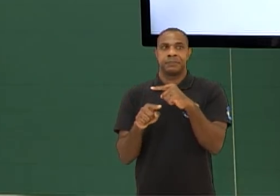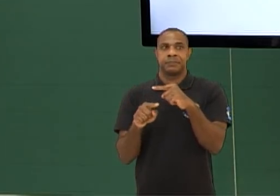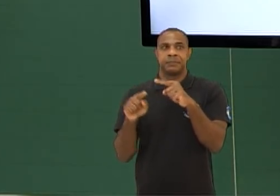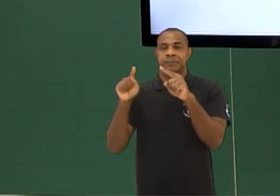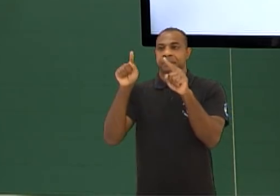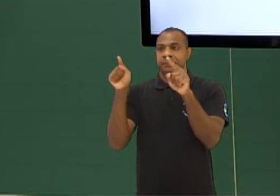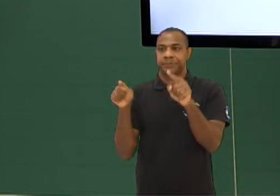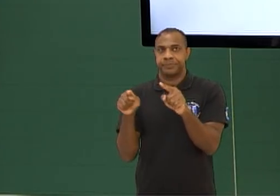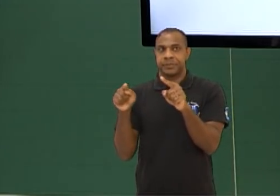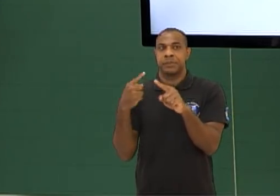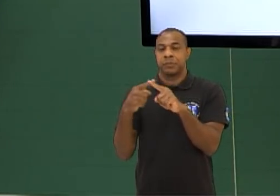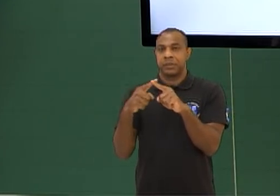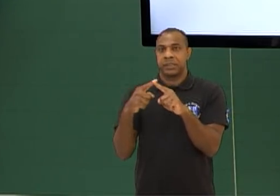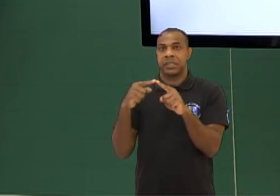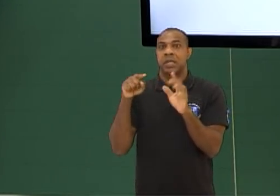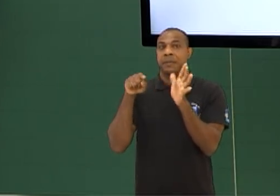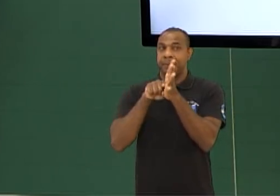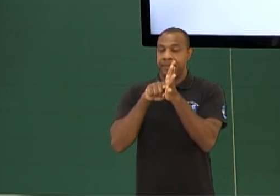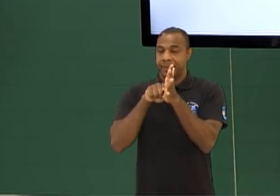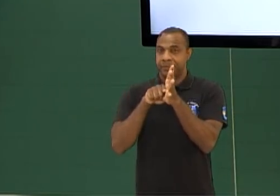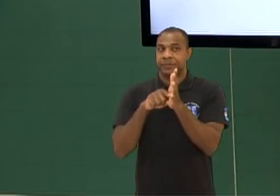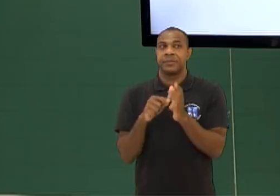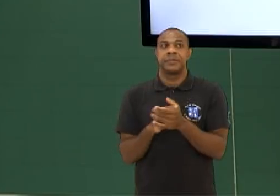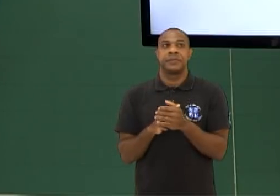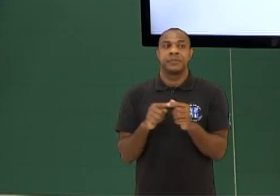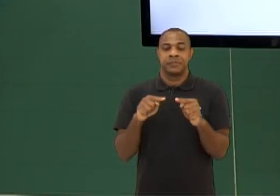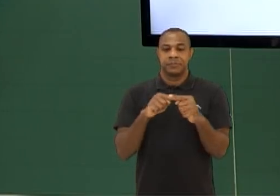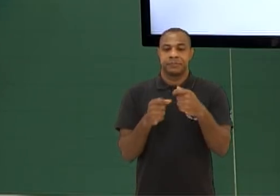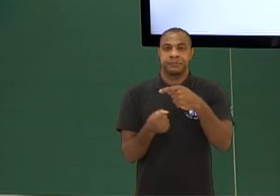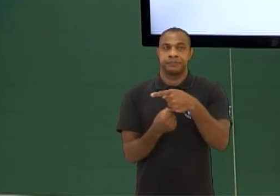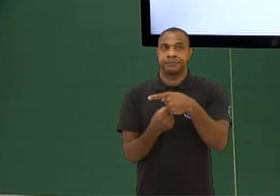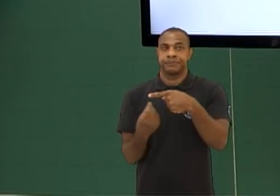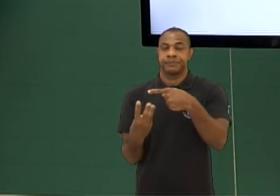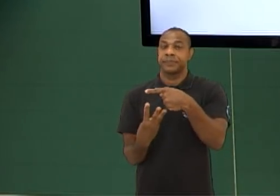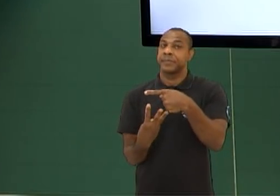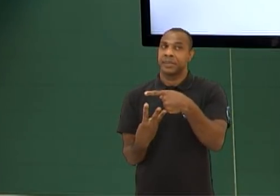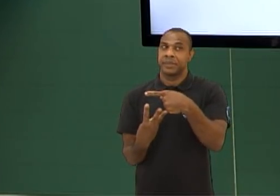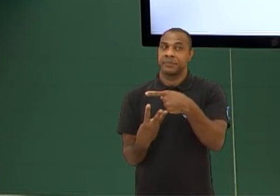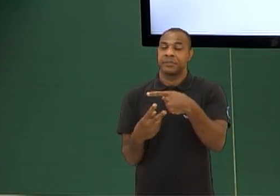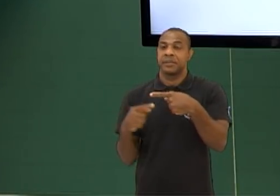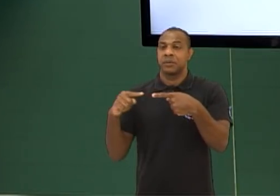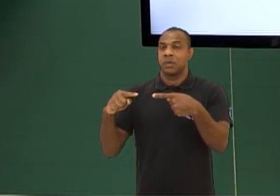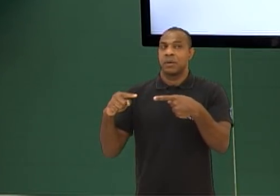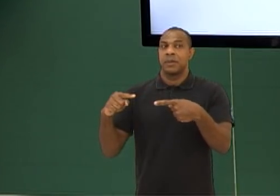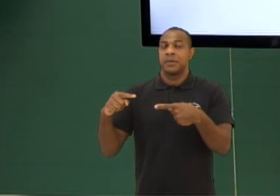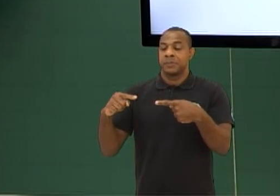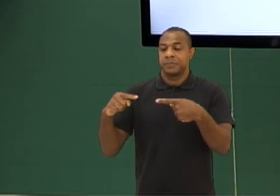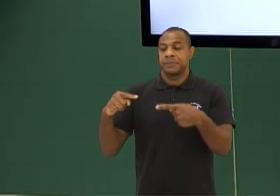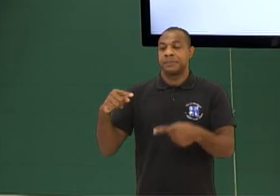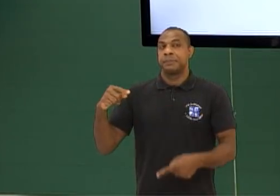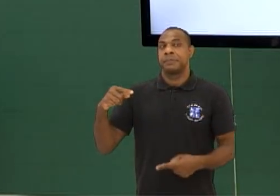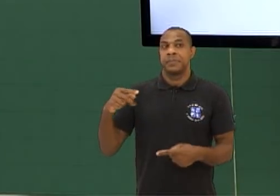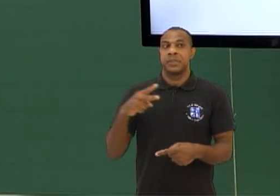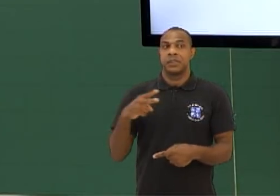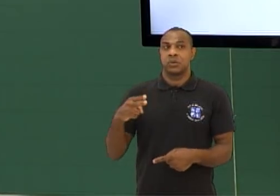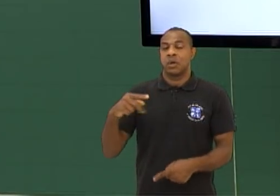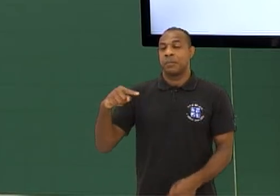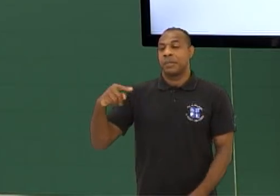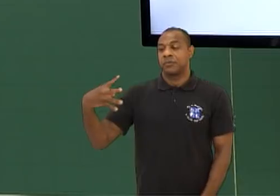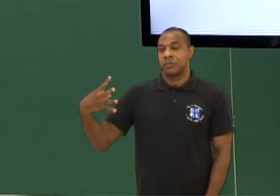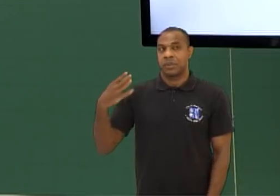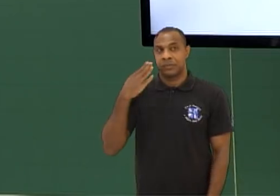Parênteses, porque ele é um número negativo. Dividido por 3 igual a menos 4. Vamos fazer a